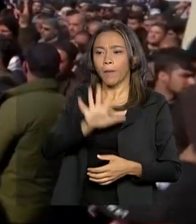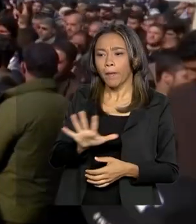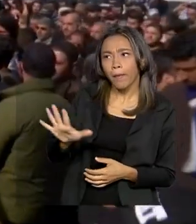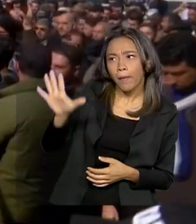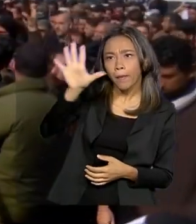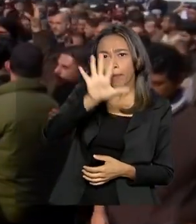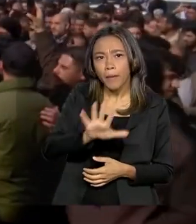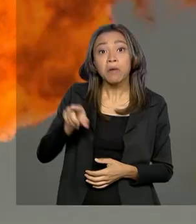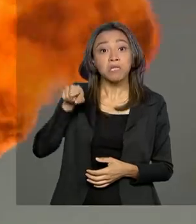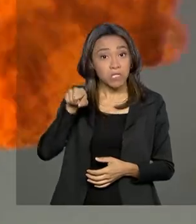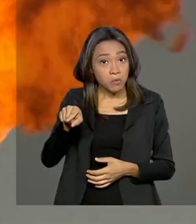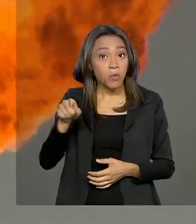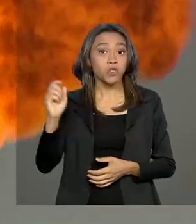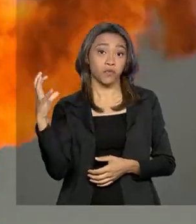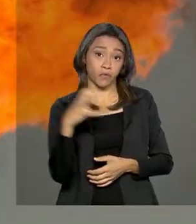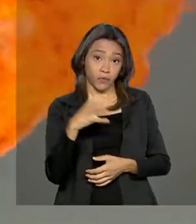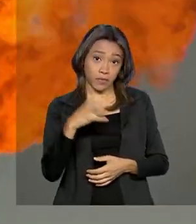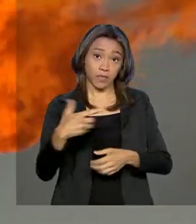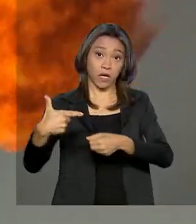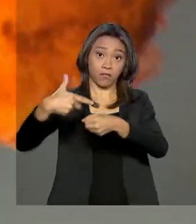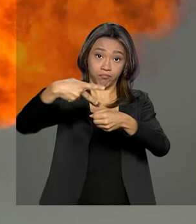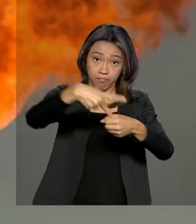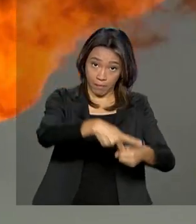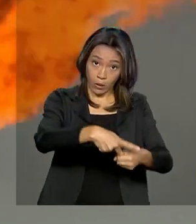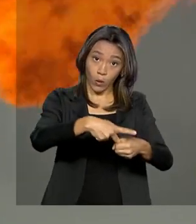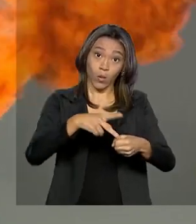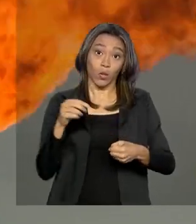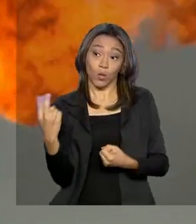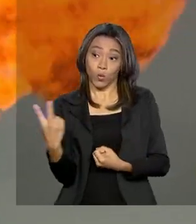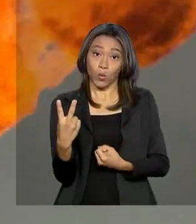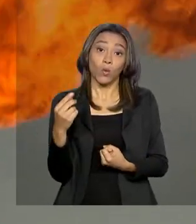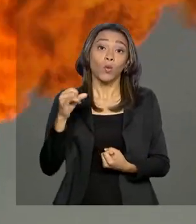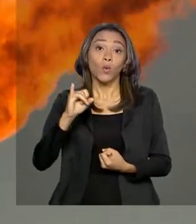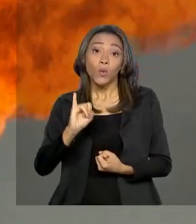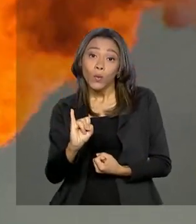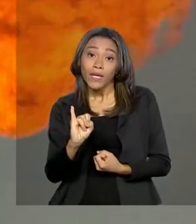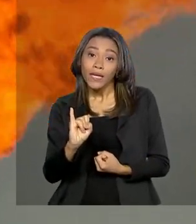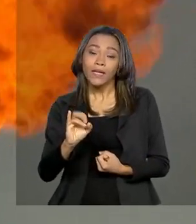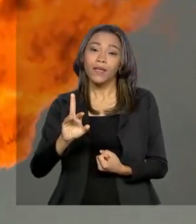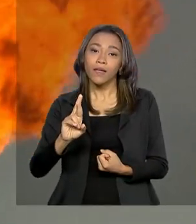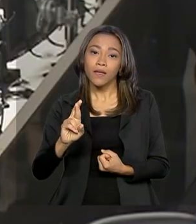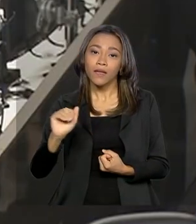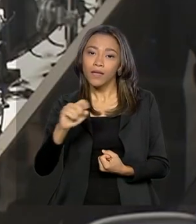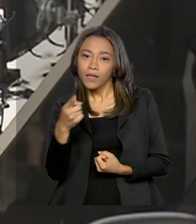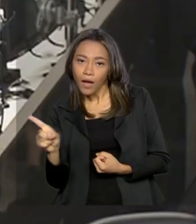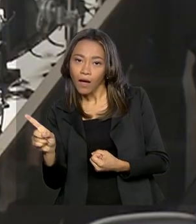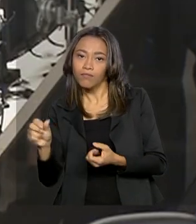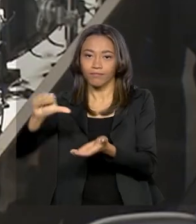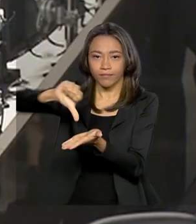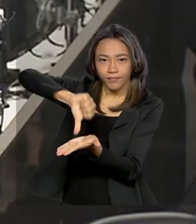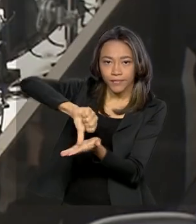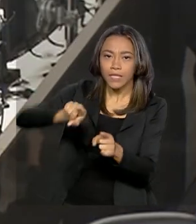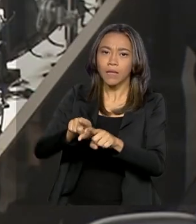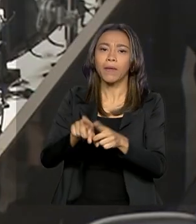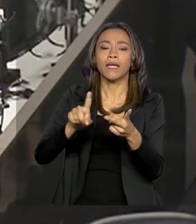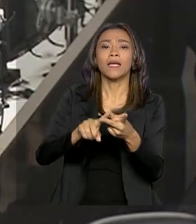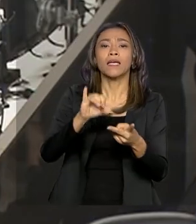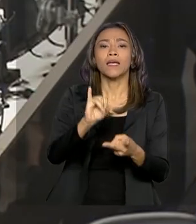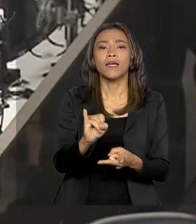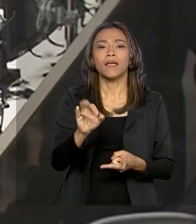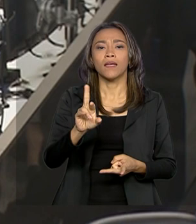fornecimento de petróleo já que irão iraque que estão entre os maiores produtores do planeta e com tantas incertezas